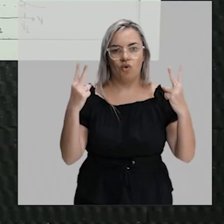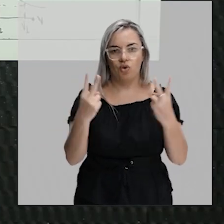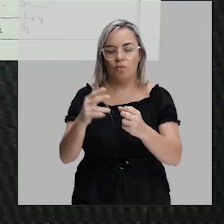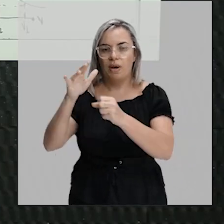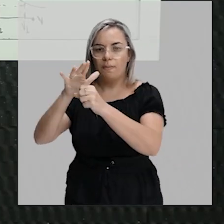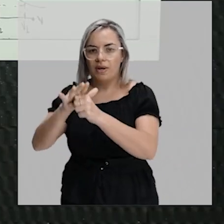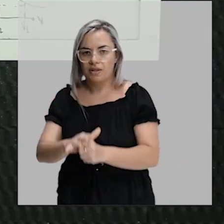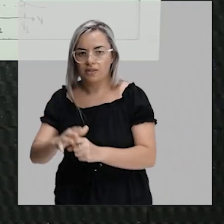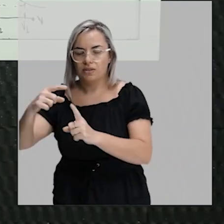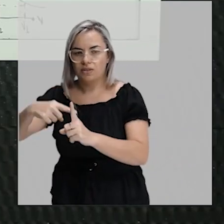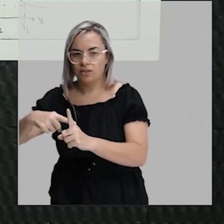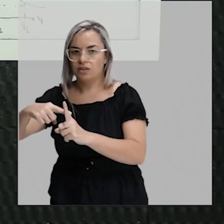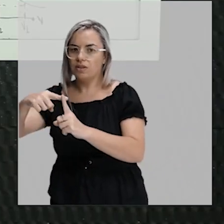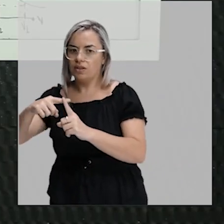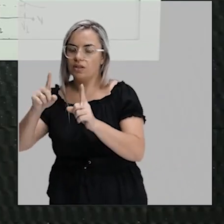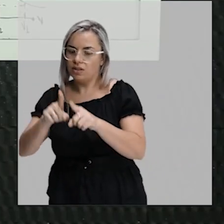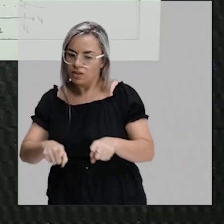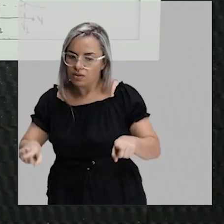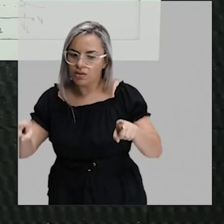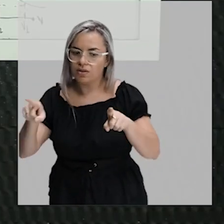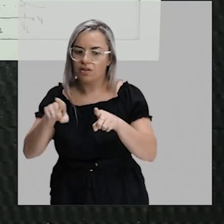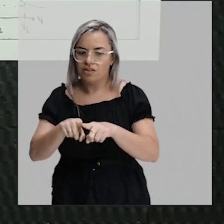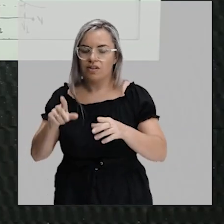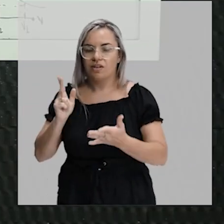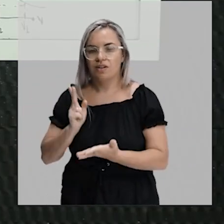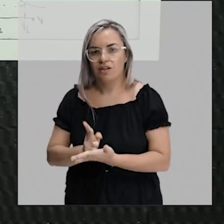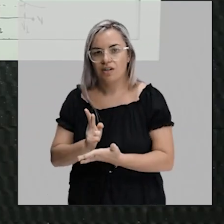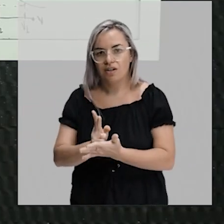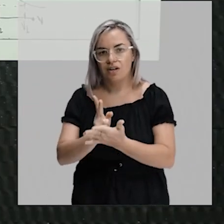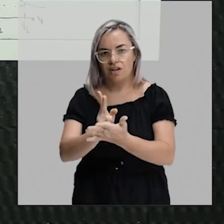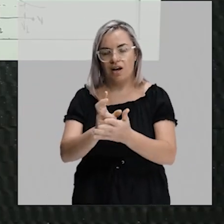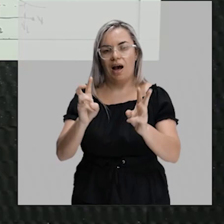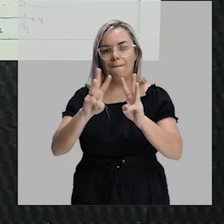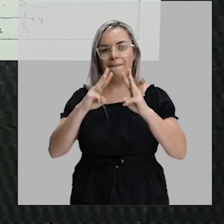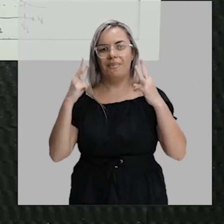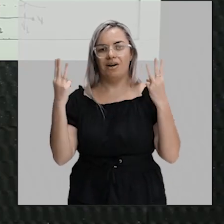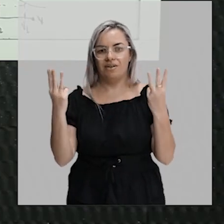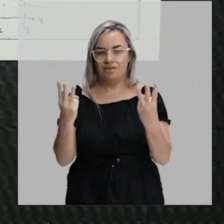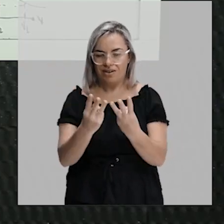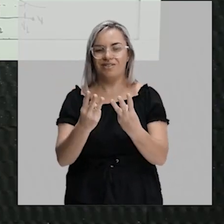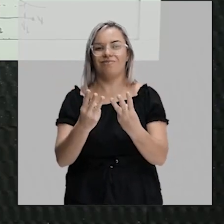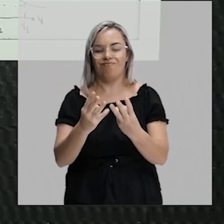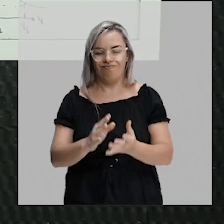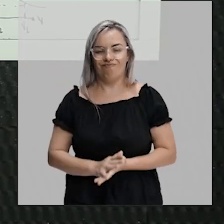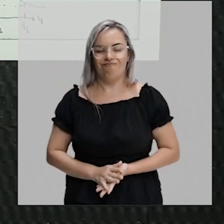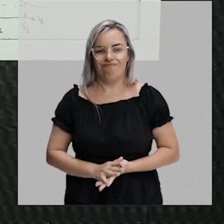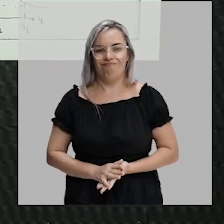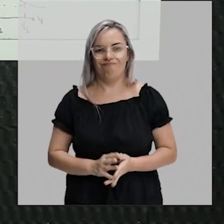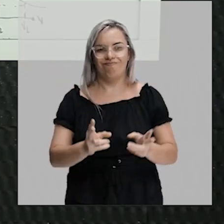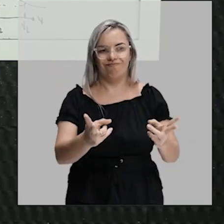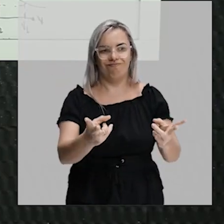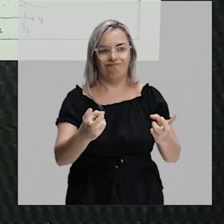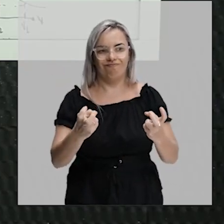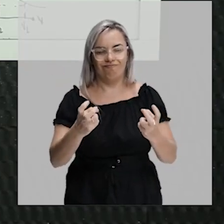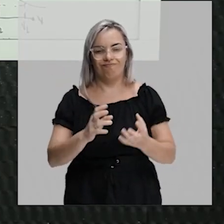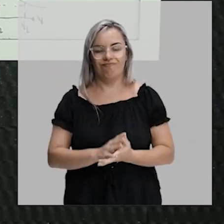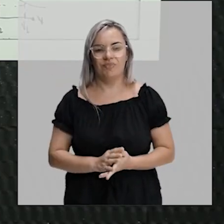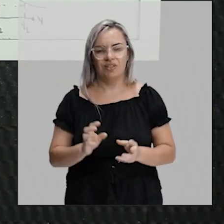vai falar de uma constante, certo? Que é a massa. Percebam que sempre essa